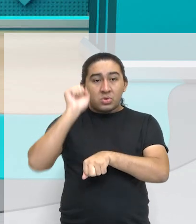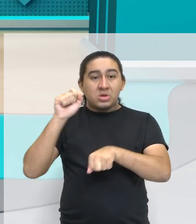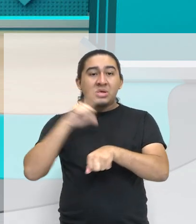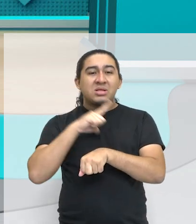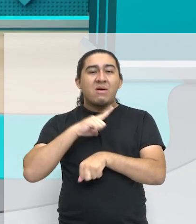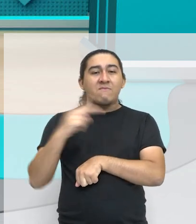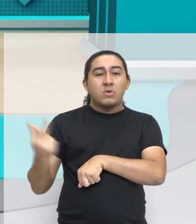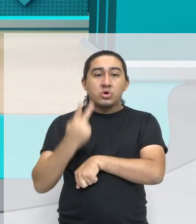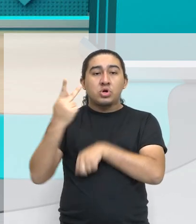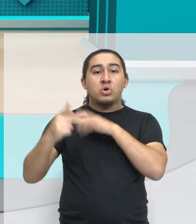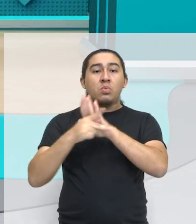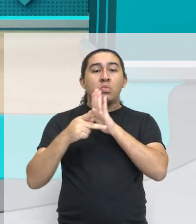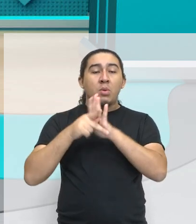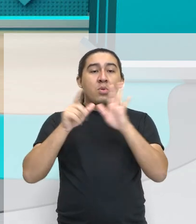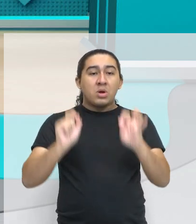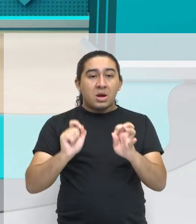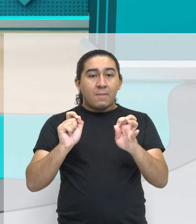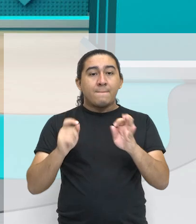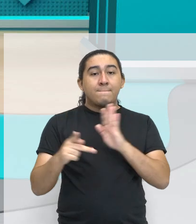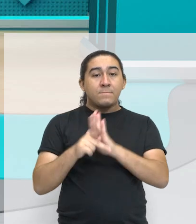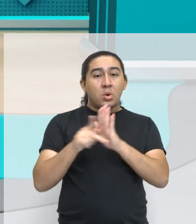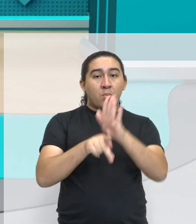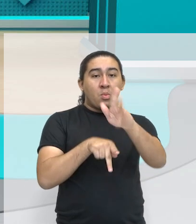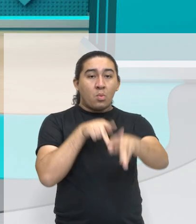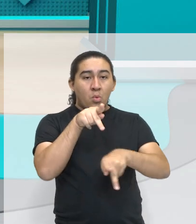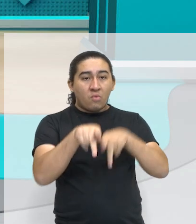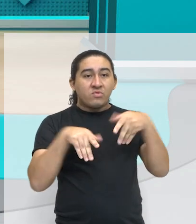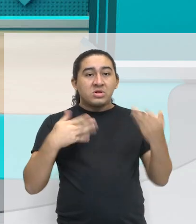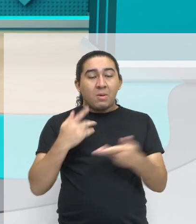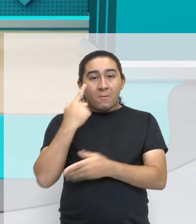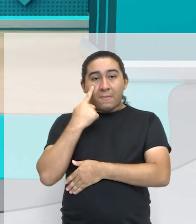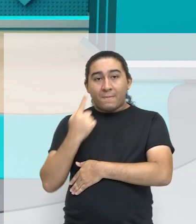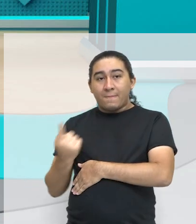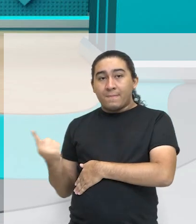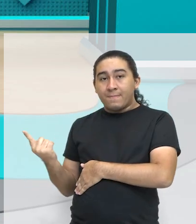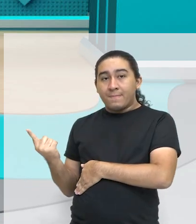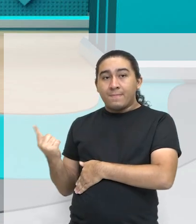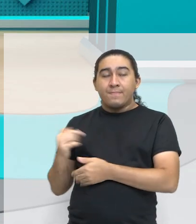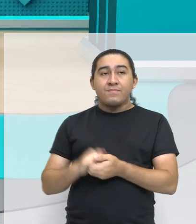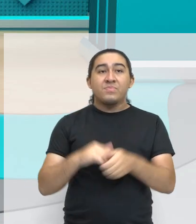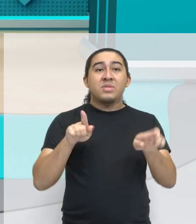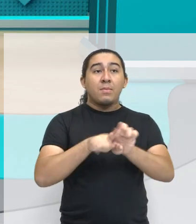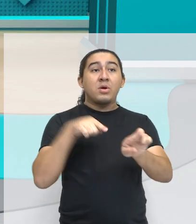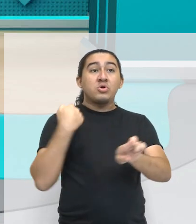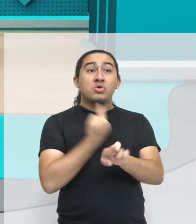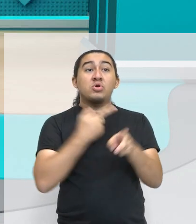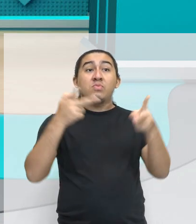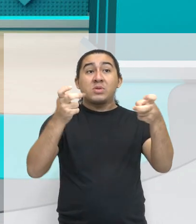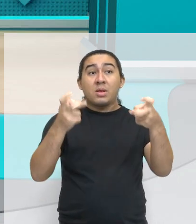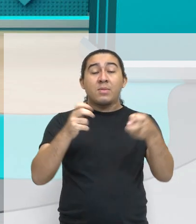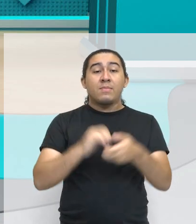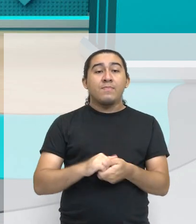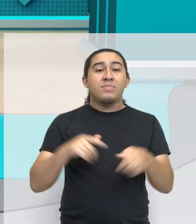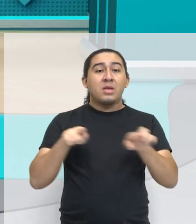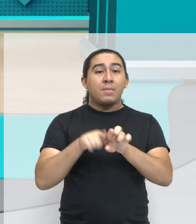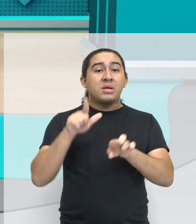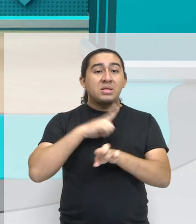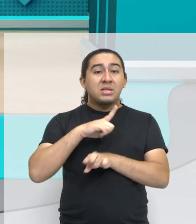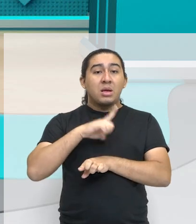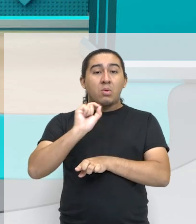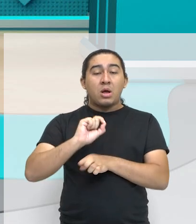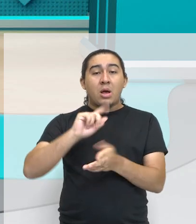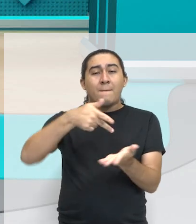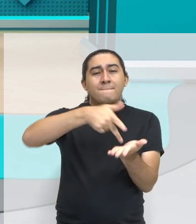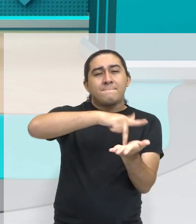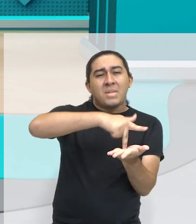as vertentes do universo popular. Então, Amazonas Band também que nós vimos. Nós temos o balé folclórico,